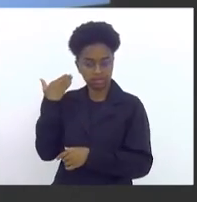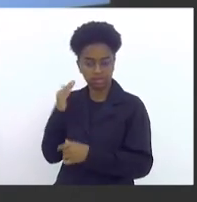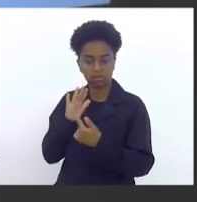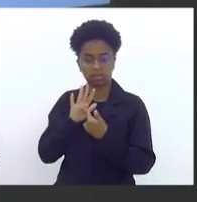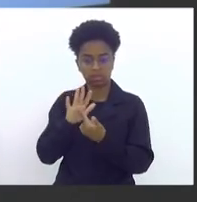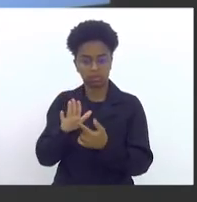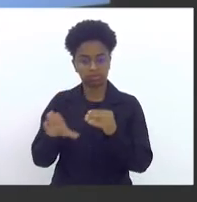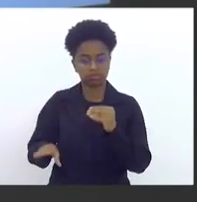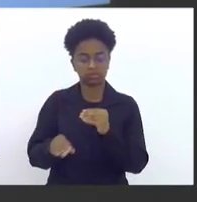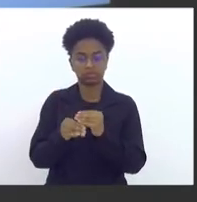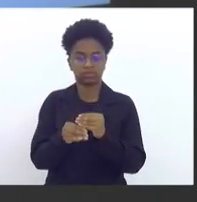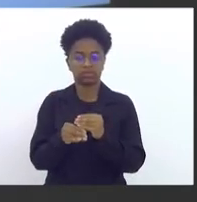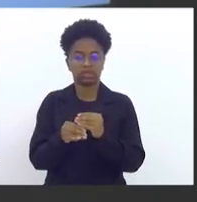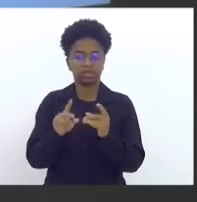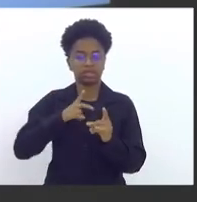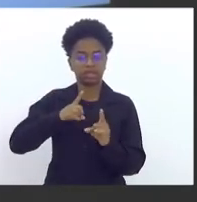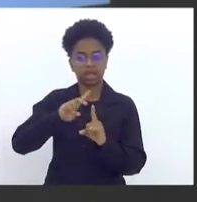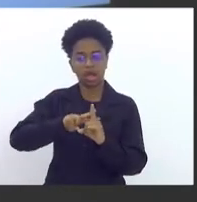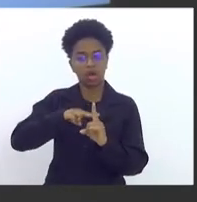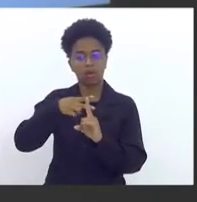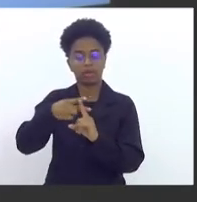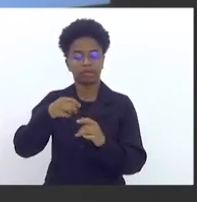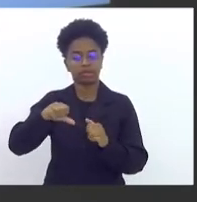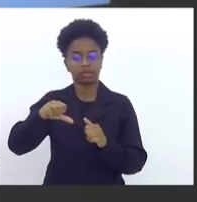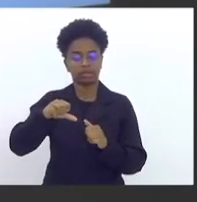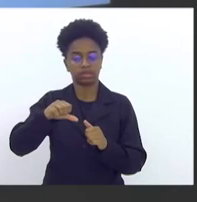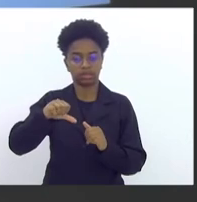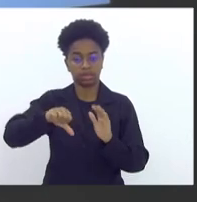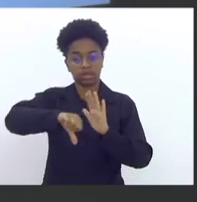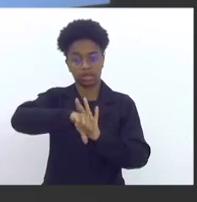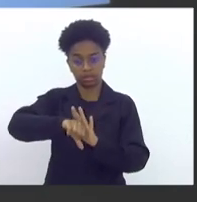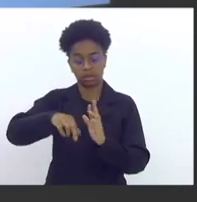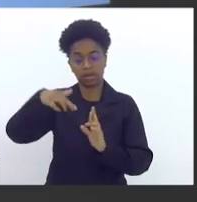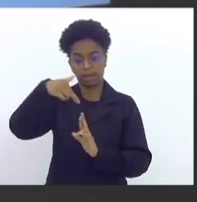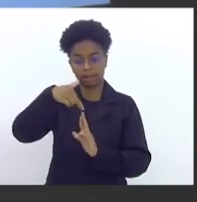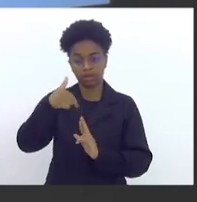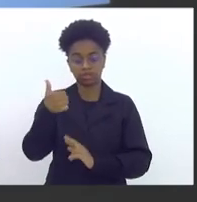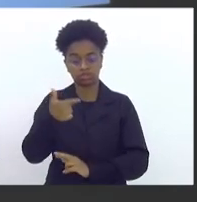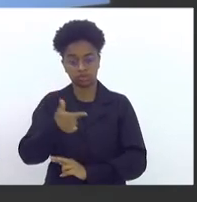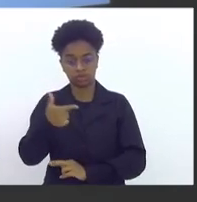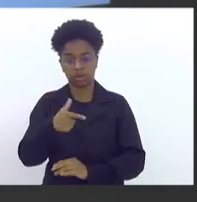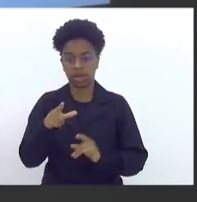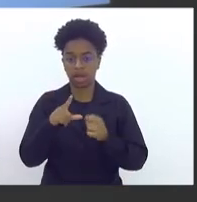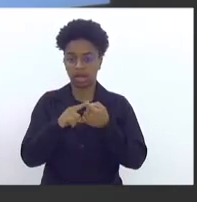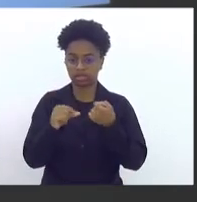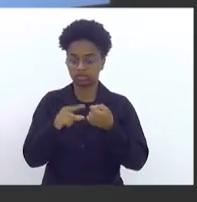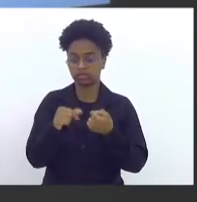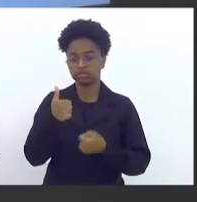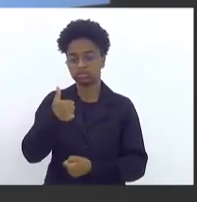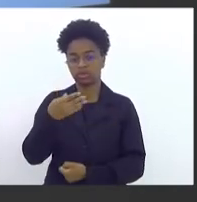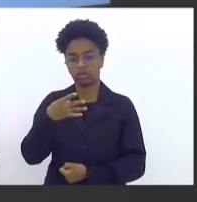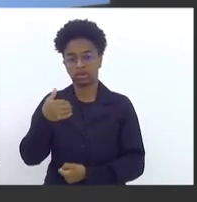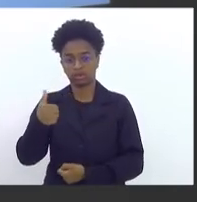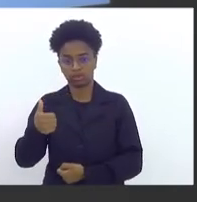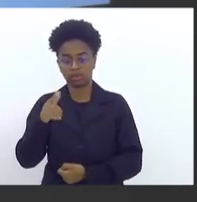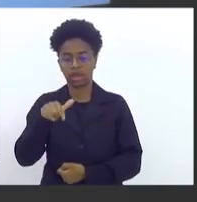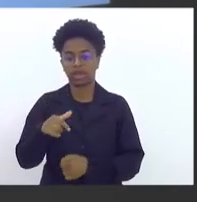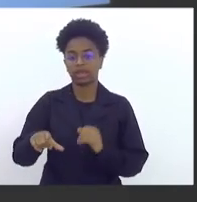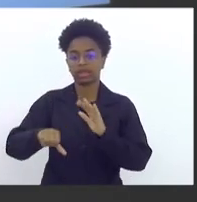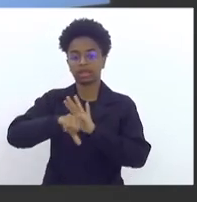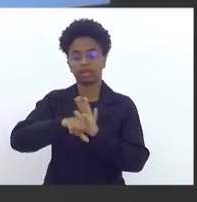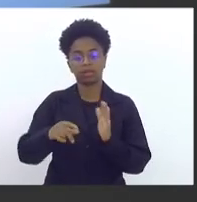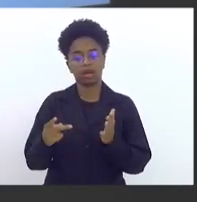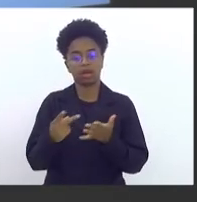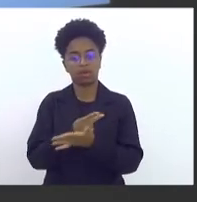acrescentou uma causa de aumento de pena no parágrafo segundo é do artigo 141 é crimes praticados